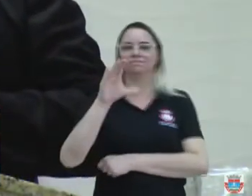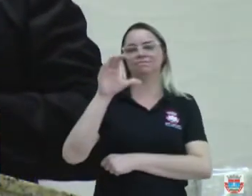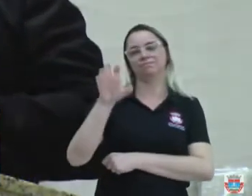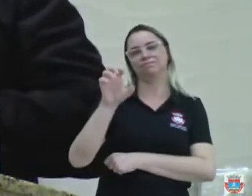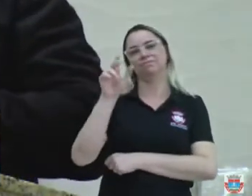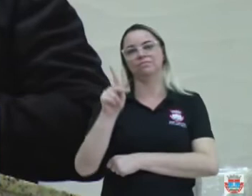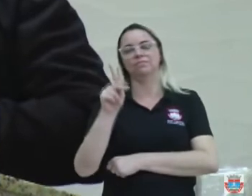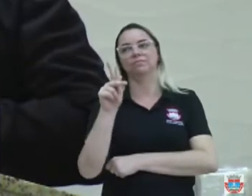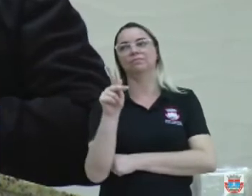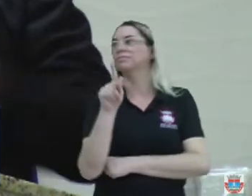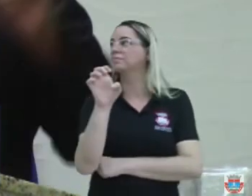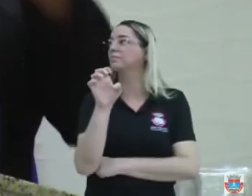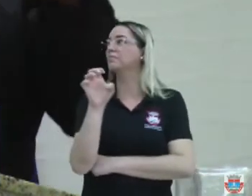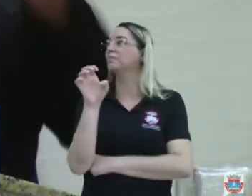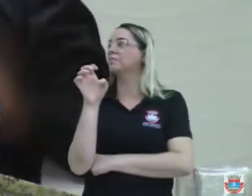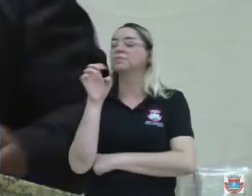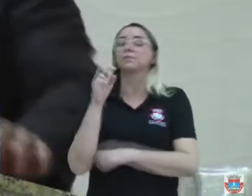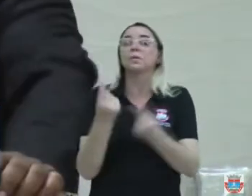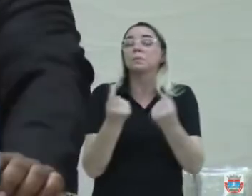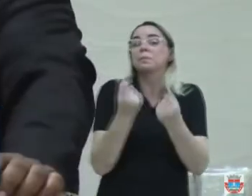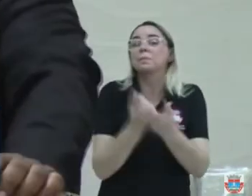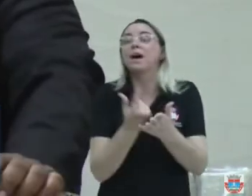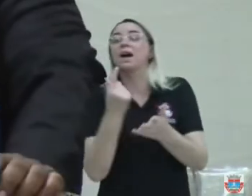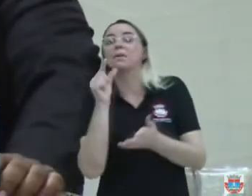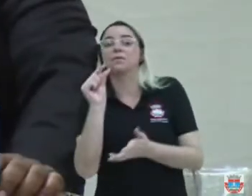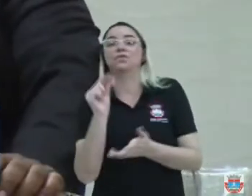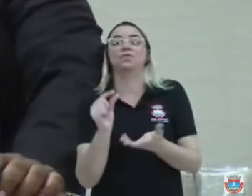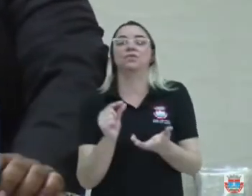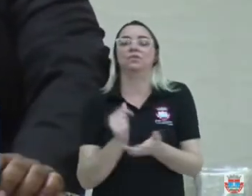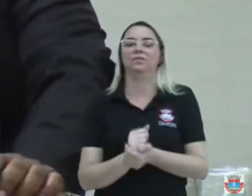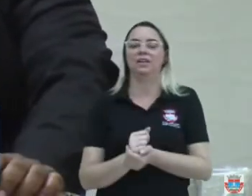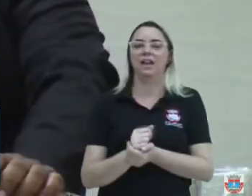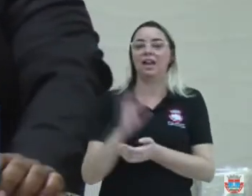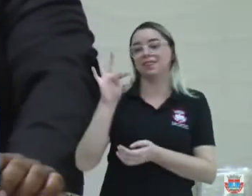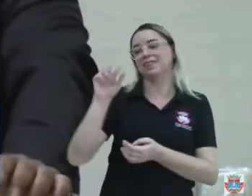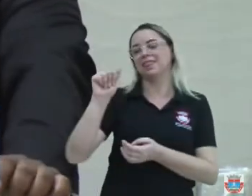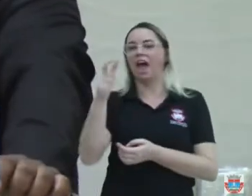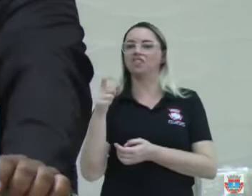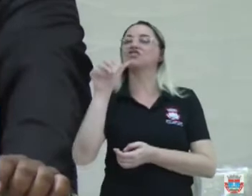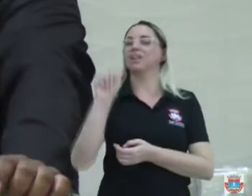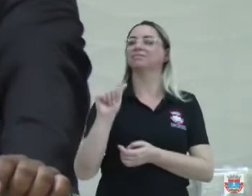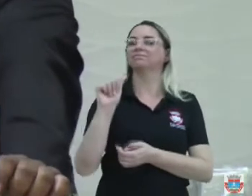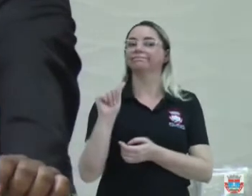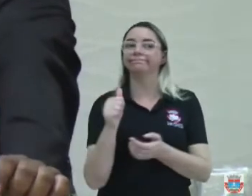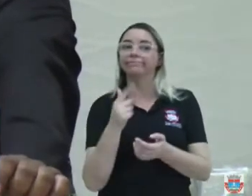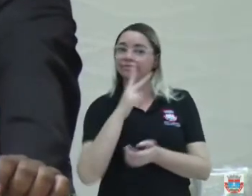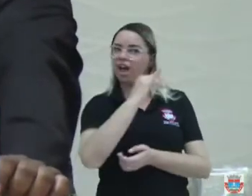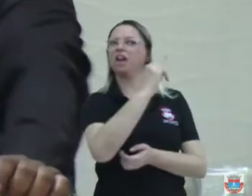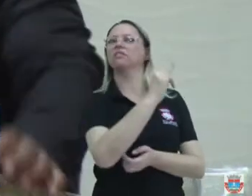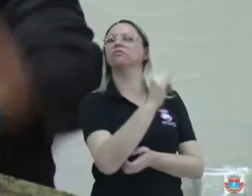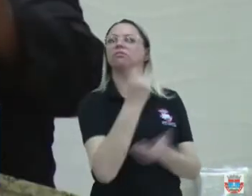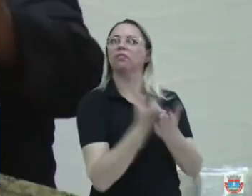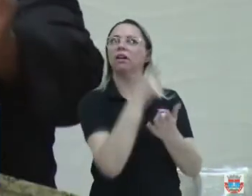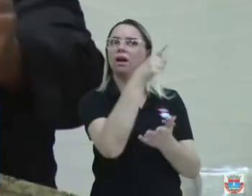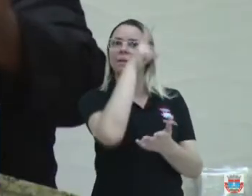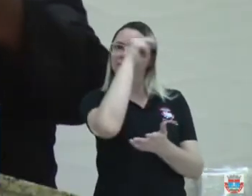que nós pagamos, a gente não paga, não é? A CELP, uma taxa, essa taxa ela vem para a prefeitura. É uma